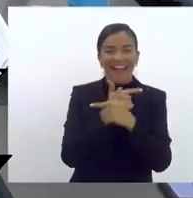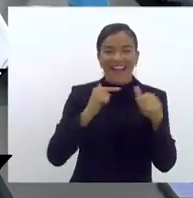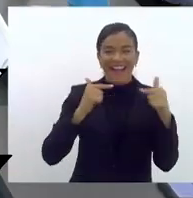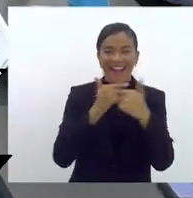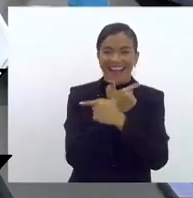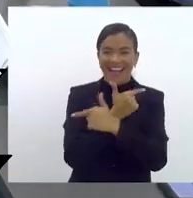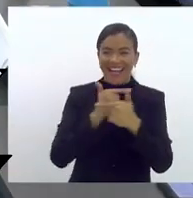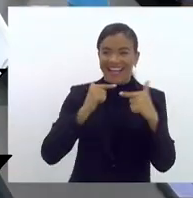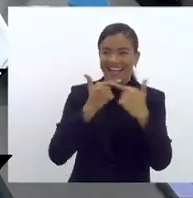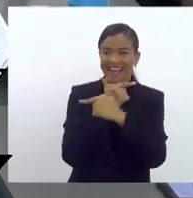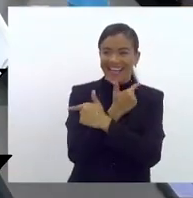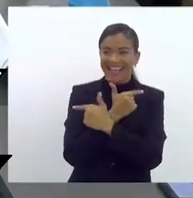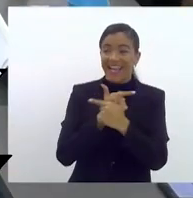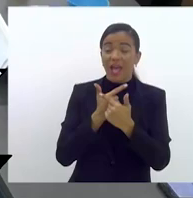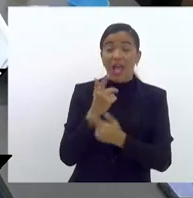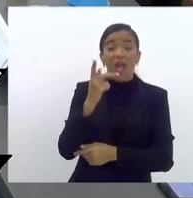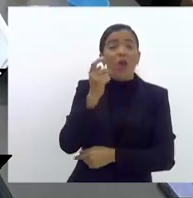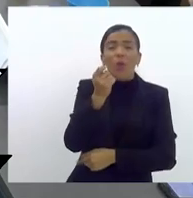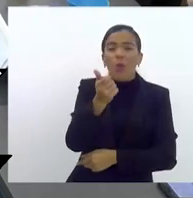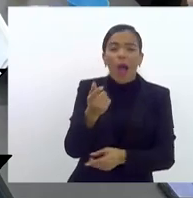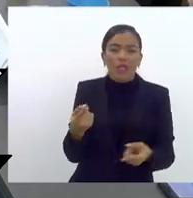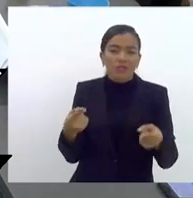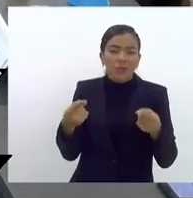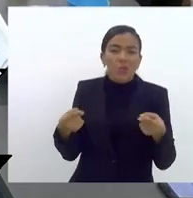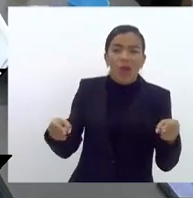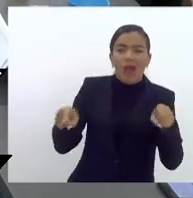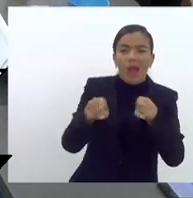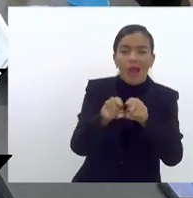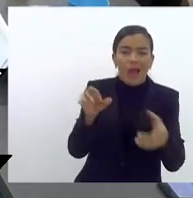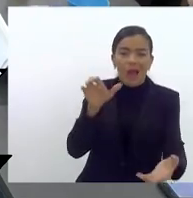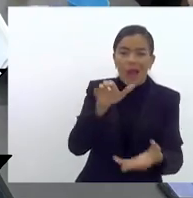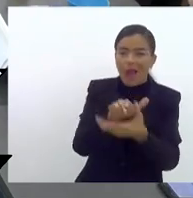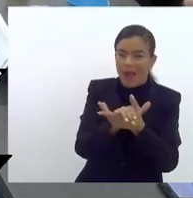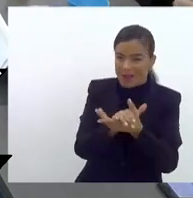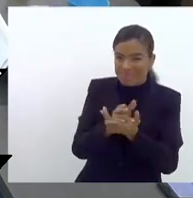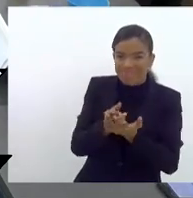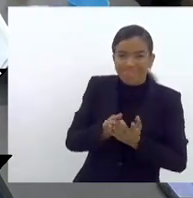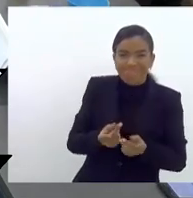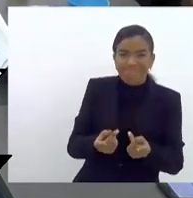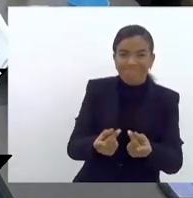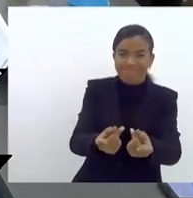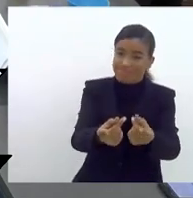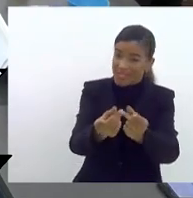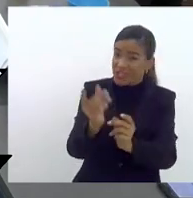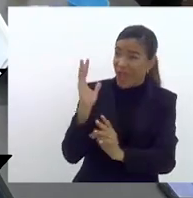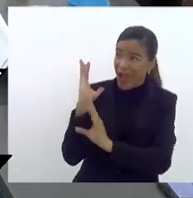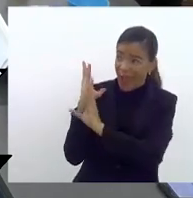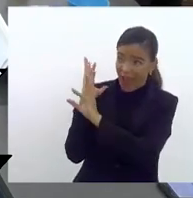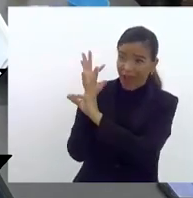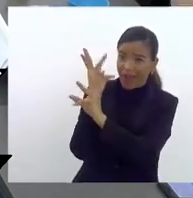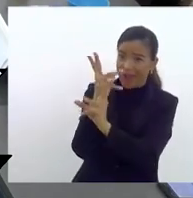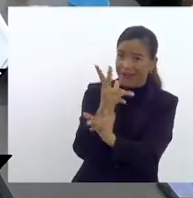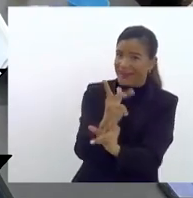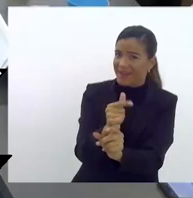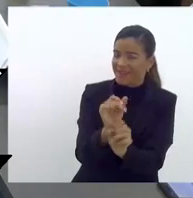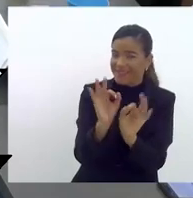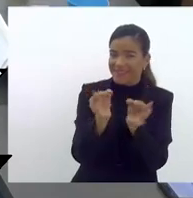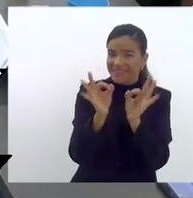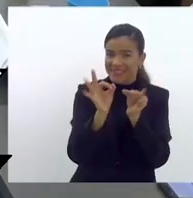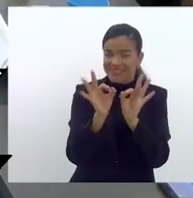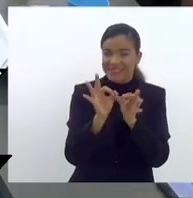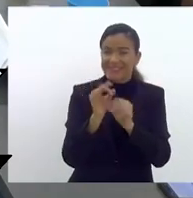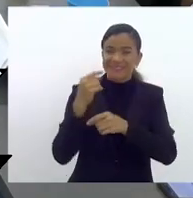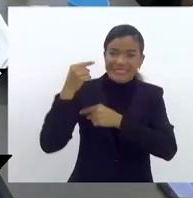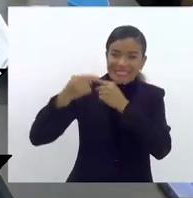que é quase uma parceria civil estável parlamentar e de longa data e de longa data